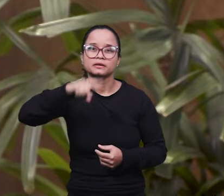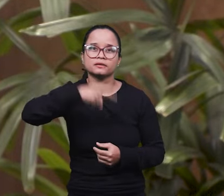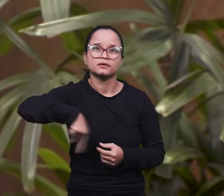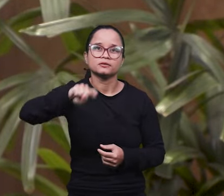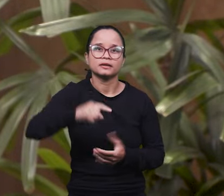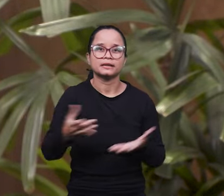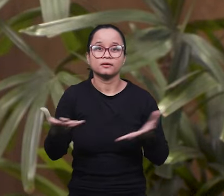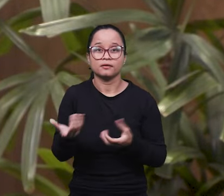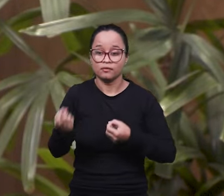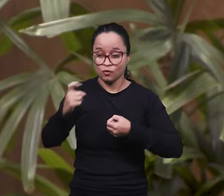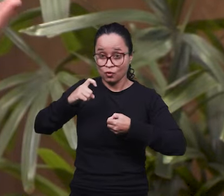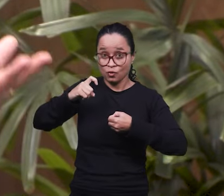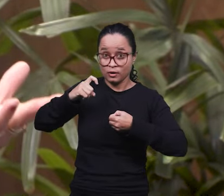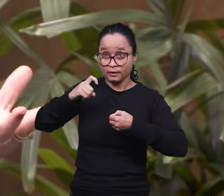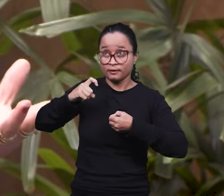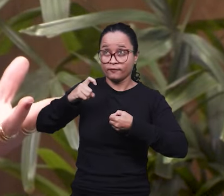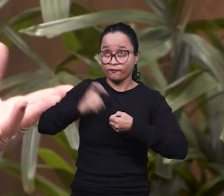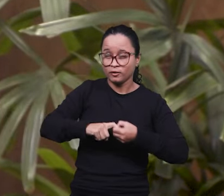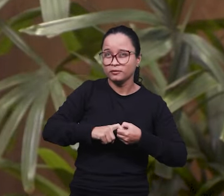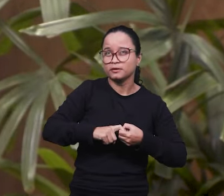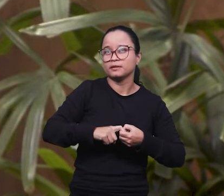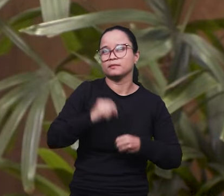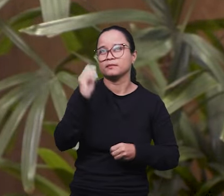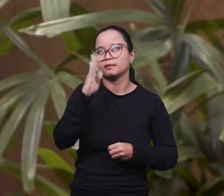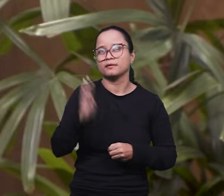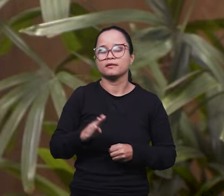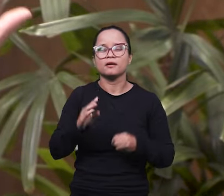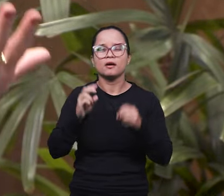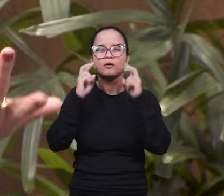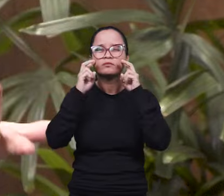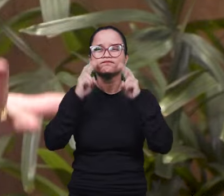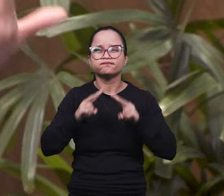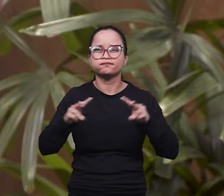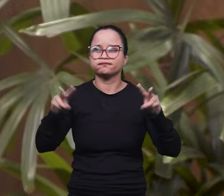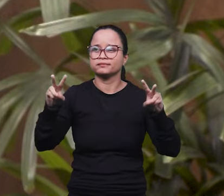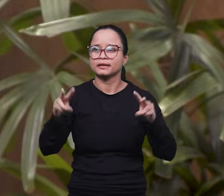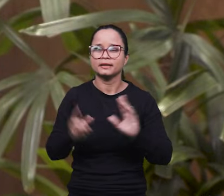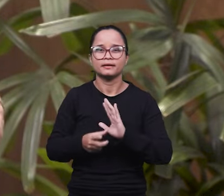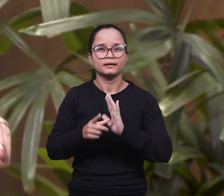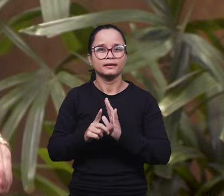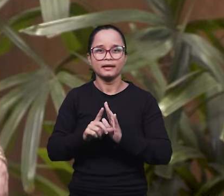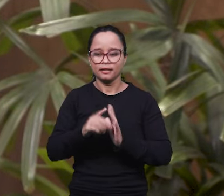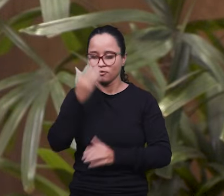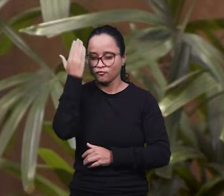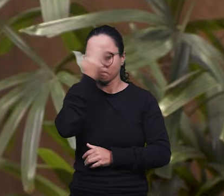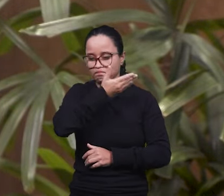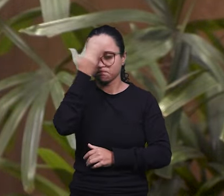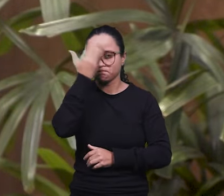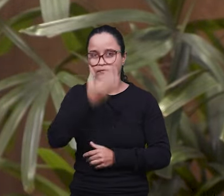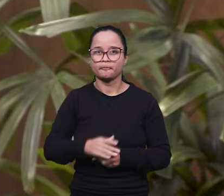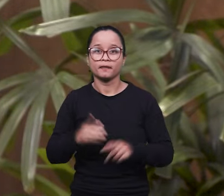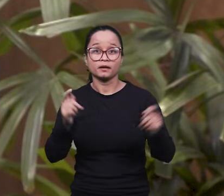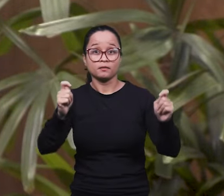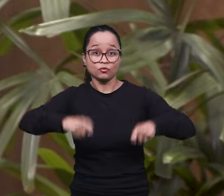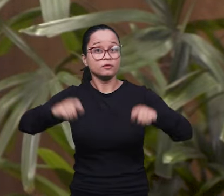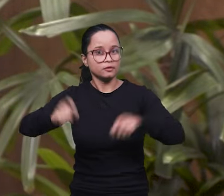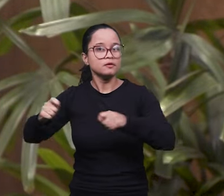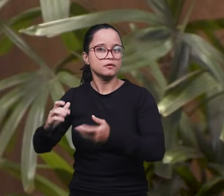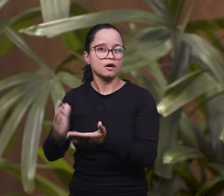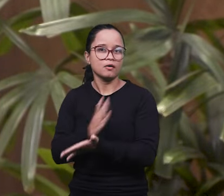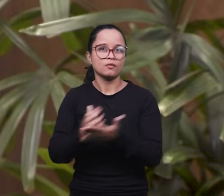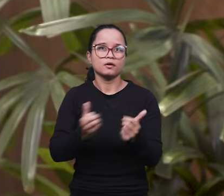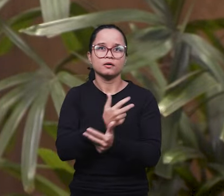voltar com o Horizonte ampliado né vendo coisas que nós não víamos anteriormente possibilidades